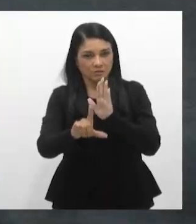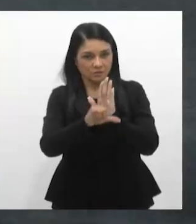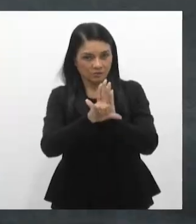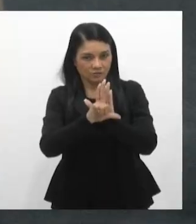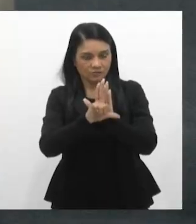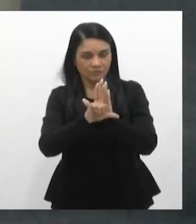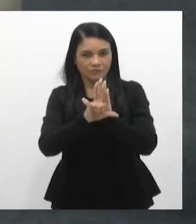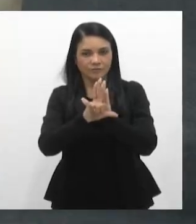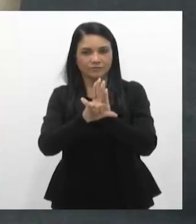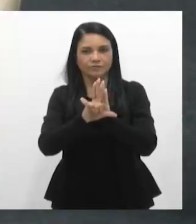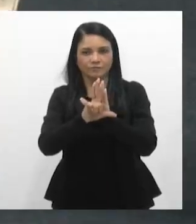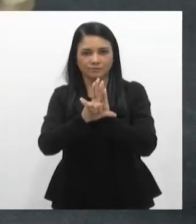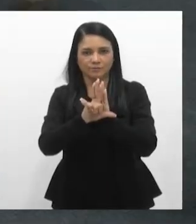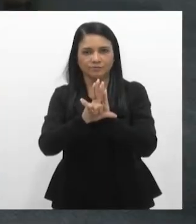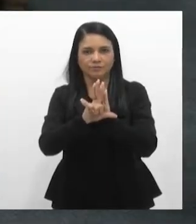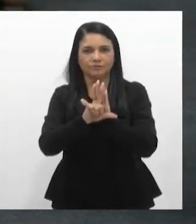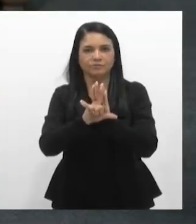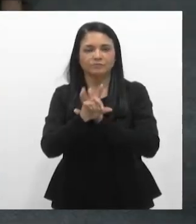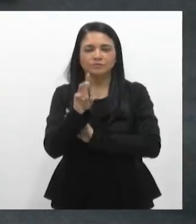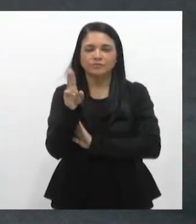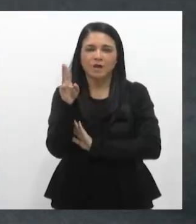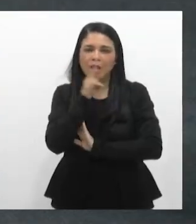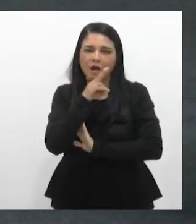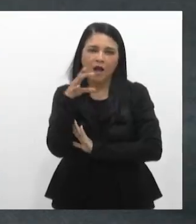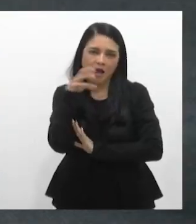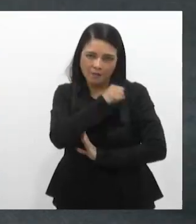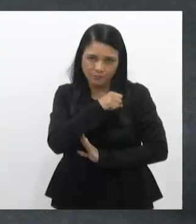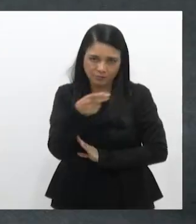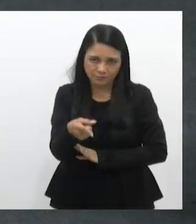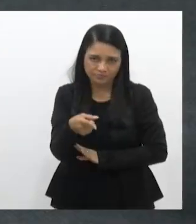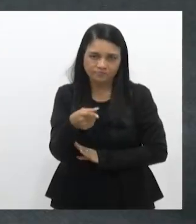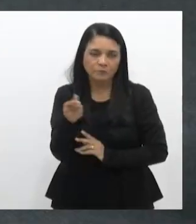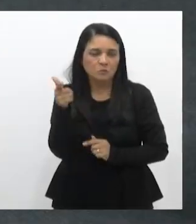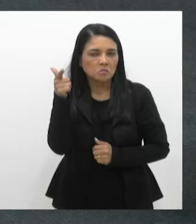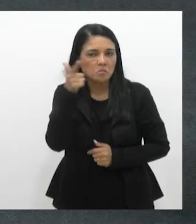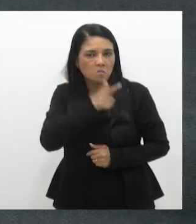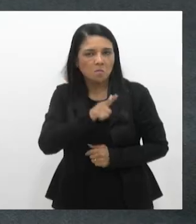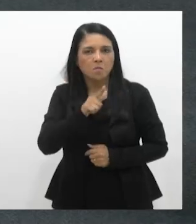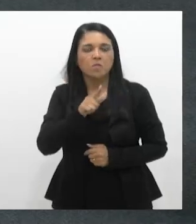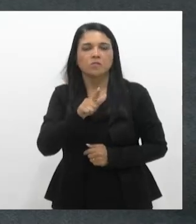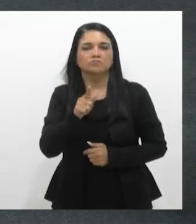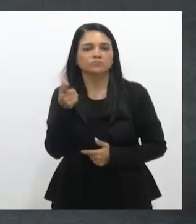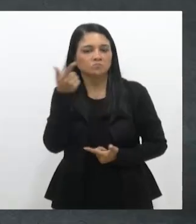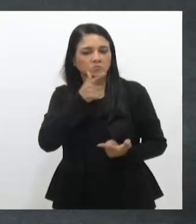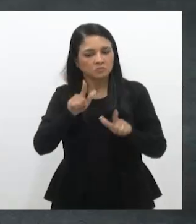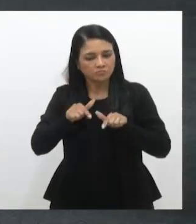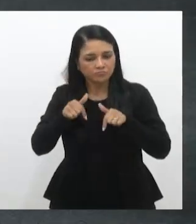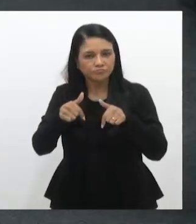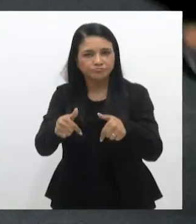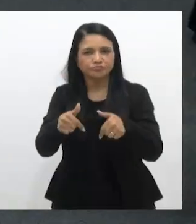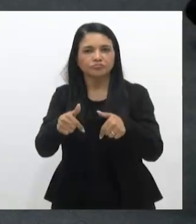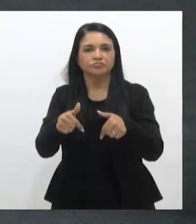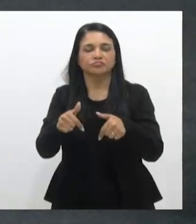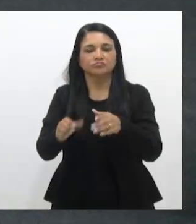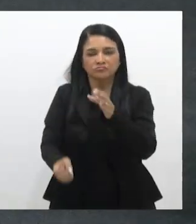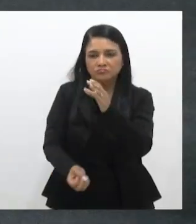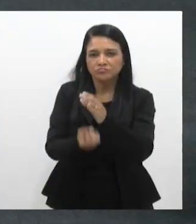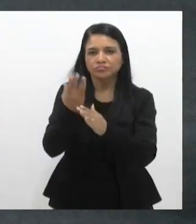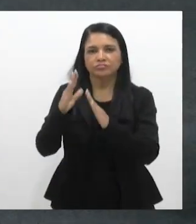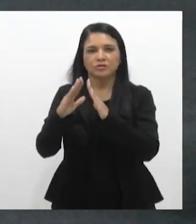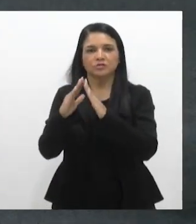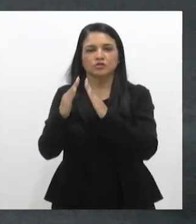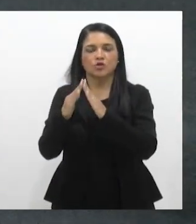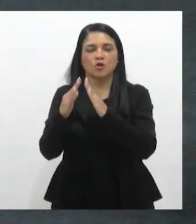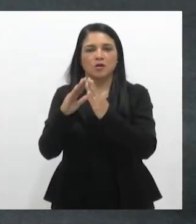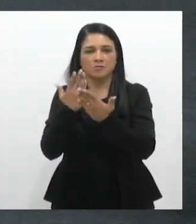indicação legislativa o mais breve possível, para que a gente possa fazer a implementação dessa unidade escolar naquela